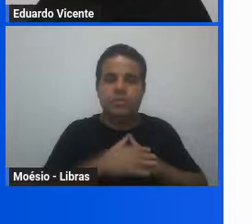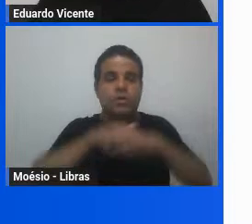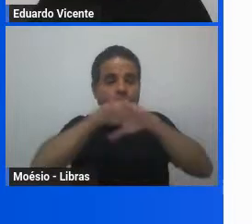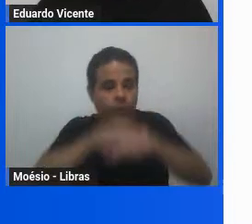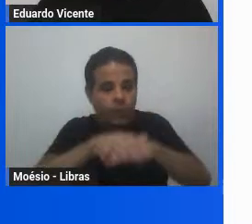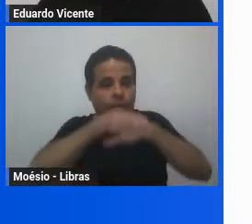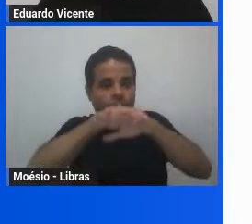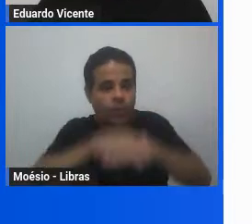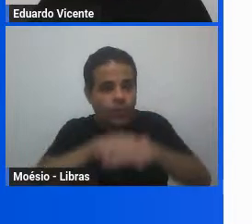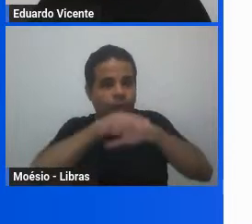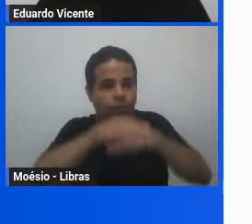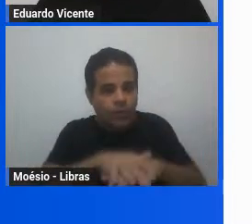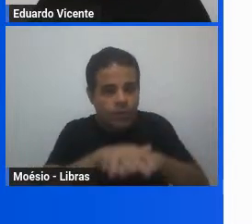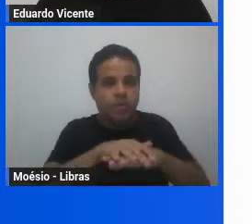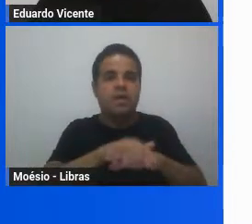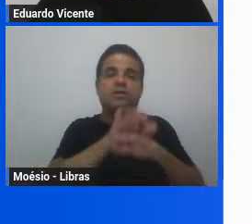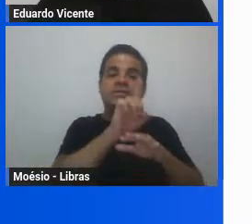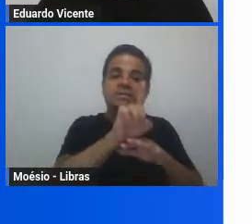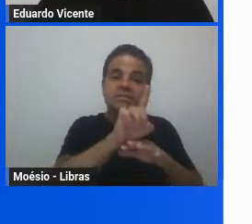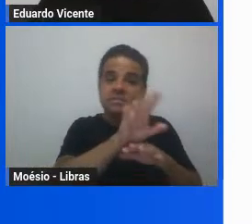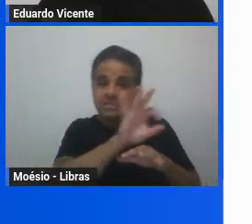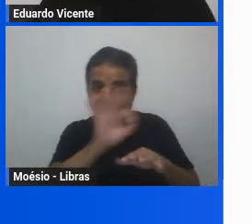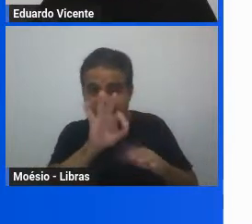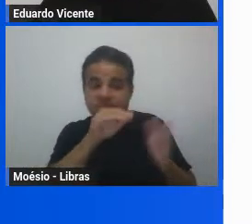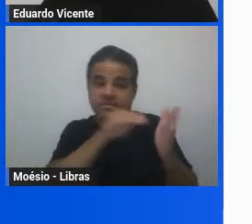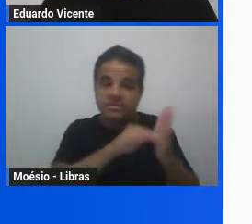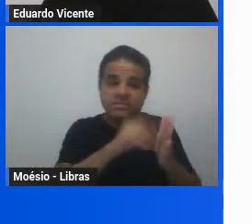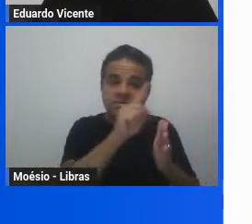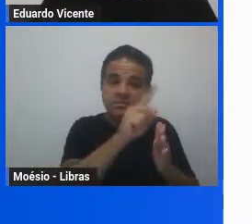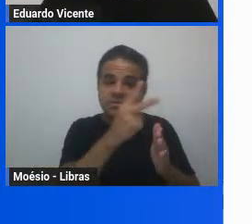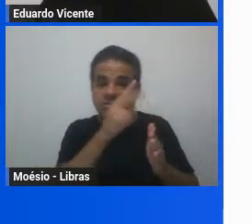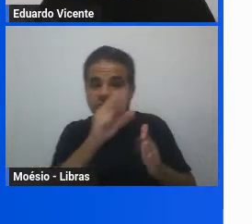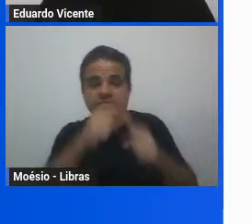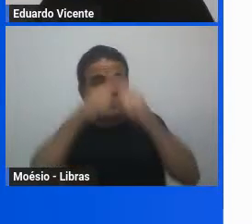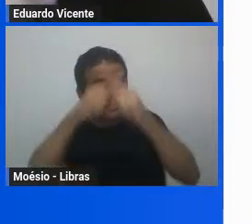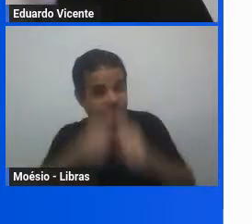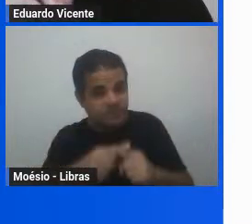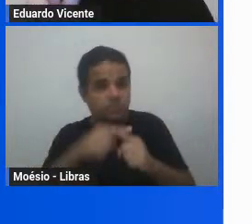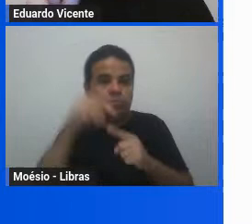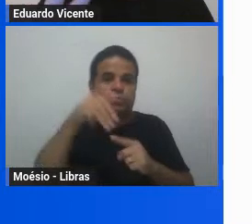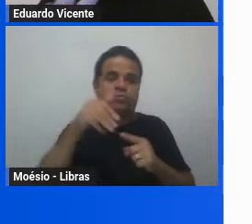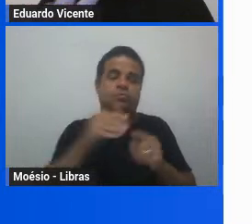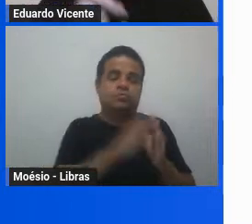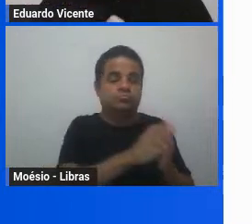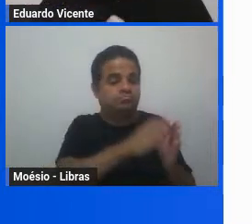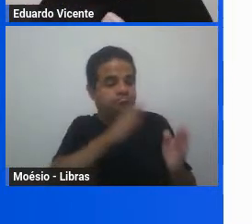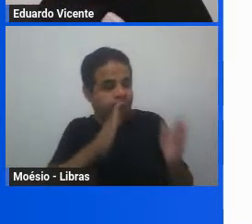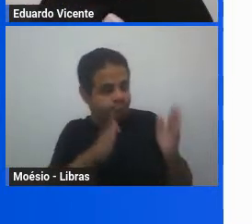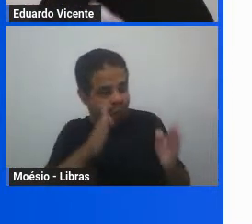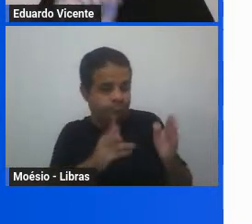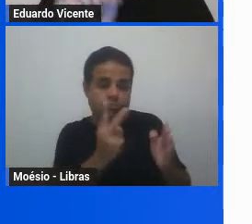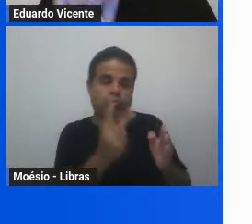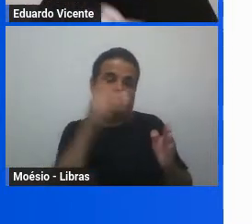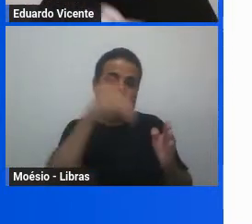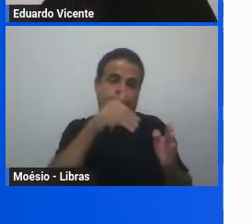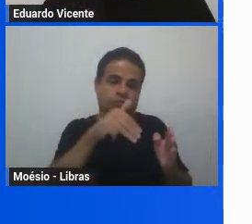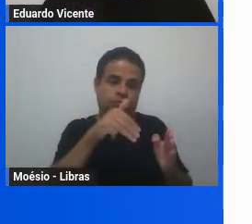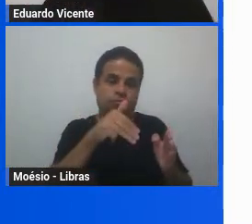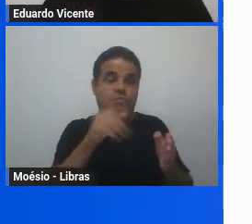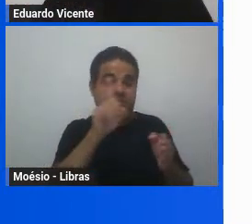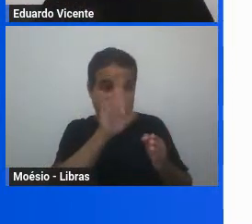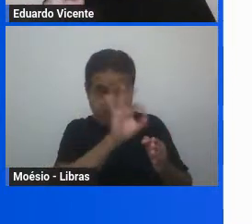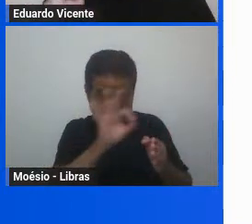de 100 a 120 vezes por minuto, durante 2 minutos. 100 agora, em 1